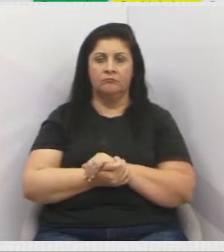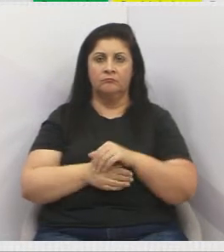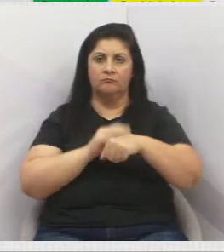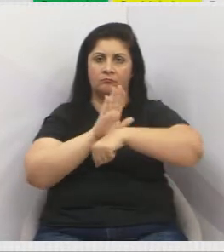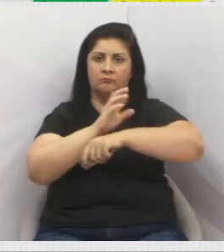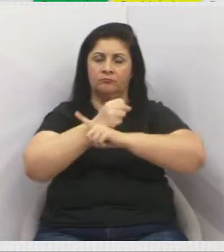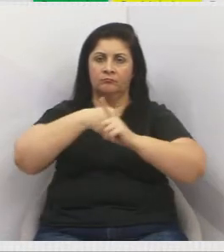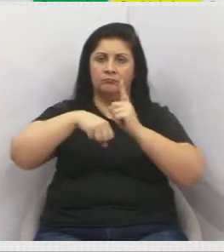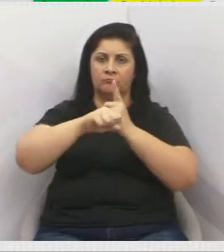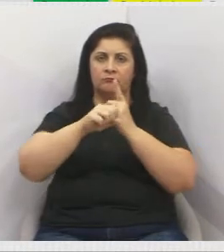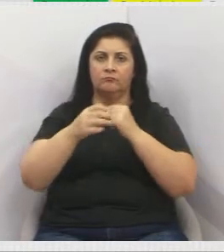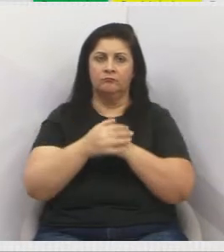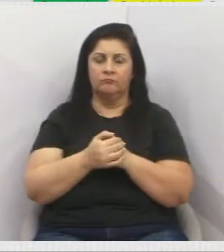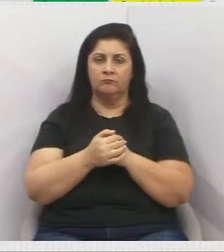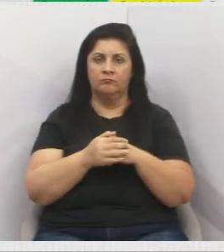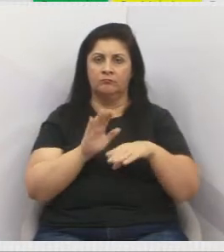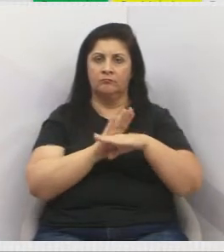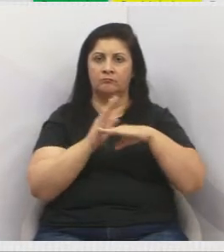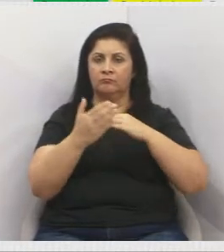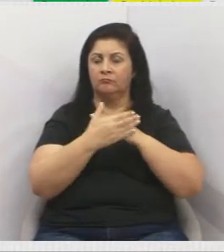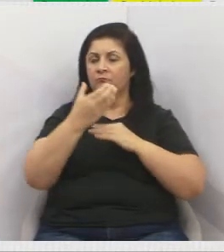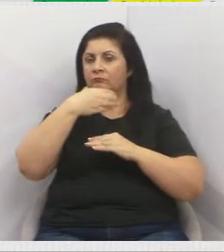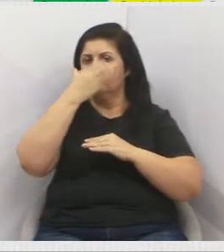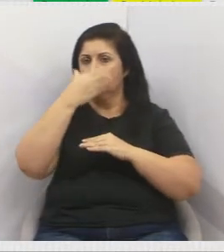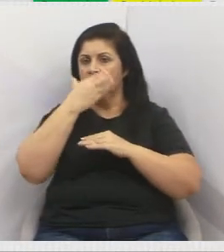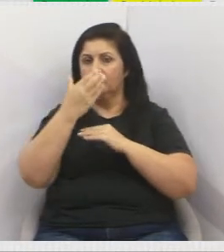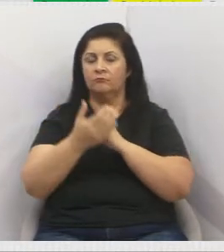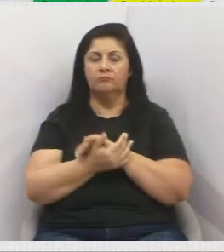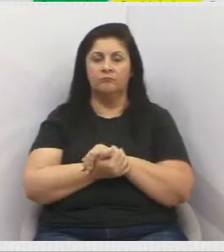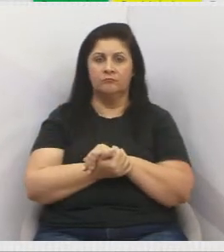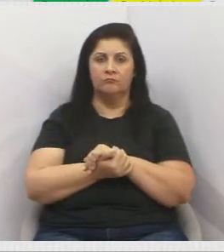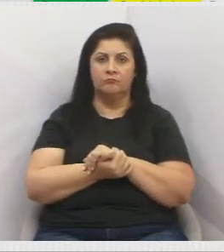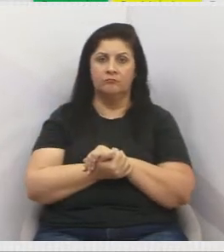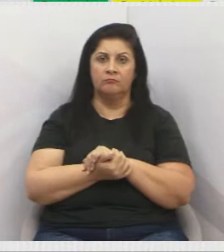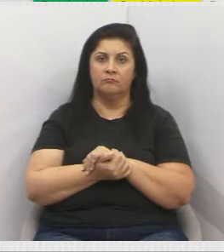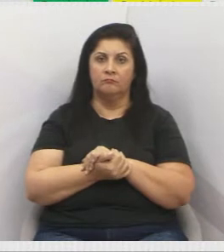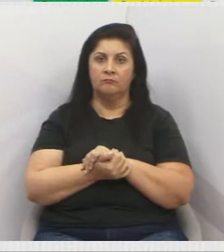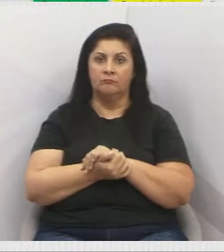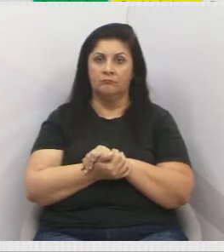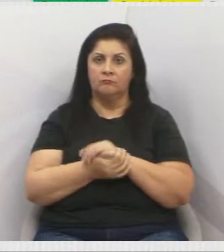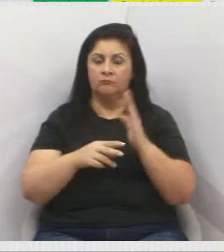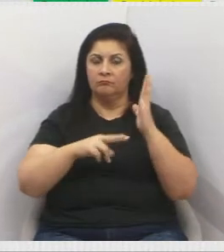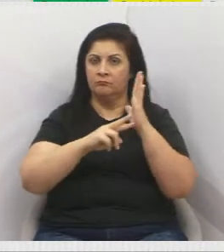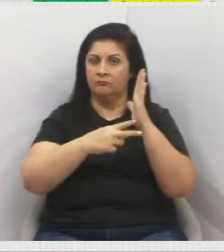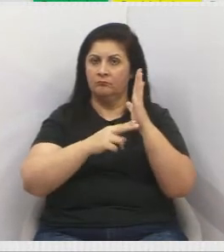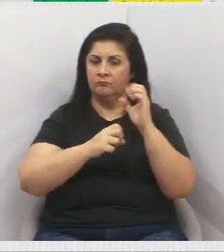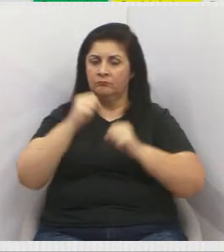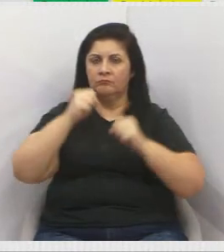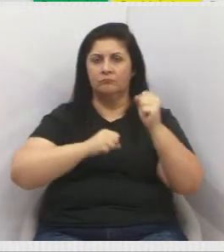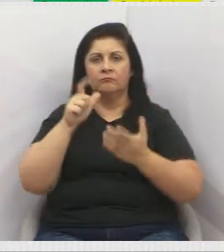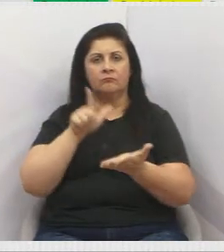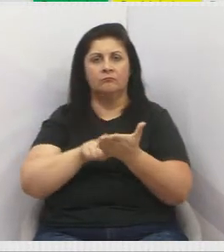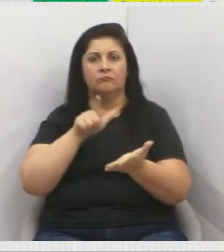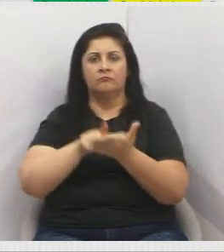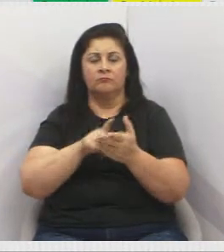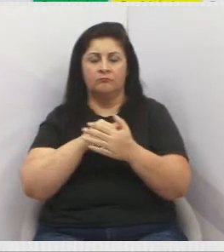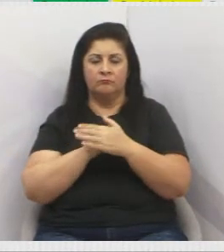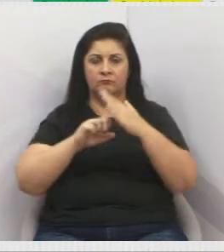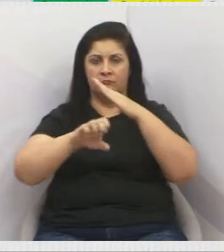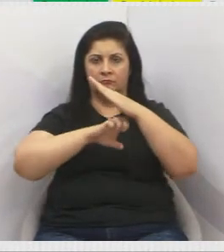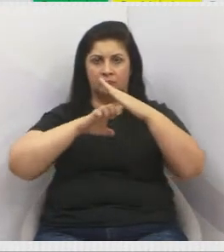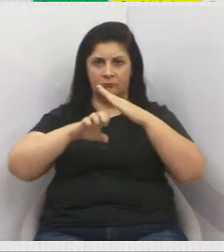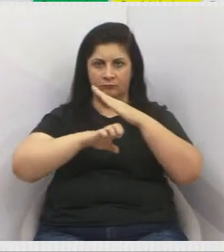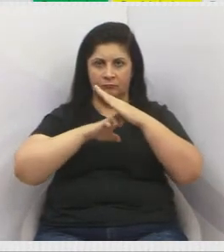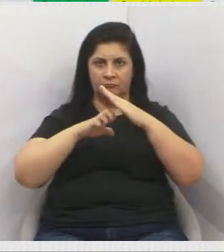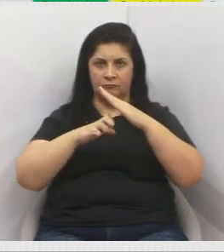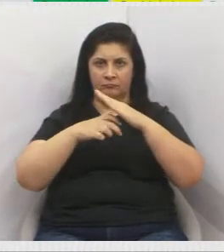Movimentos populares, Associação dos Moradores Jardim Paraíso e Jardim Holanda, entidade de classe sindical, Sindicato dos Papeleiros, empresas ou entidades